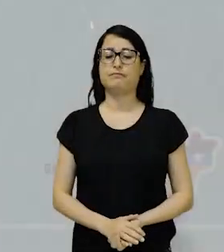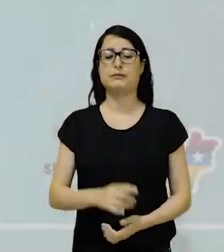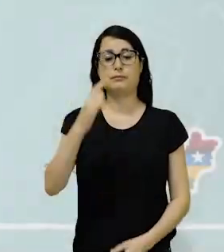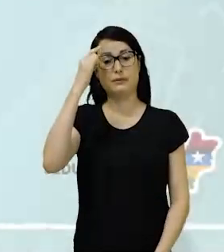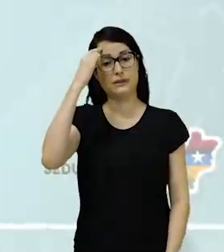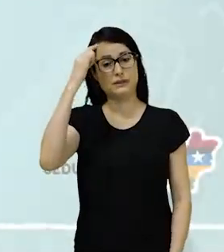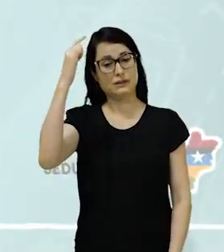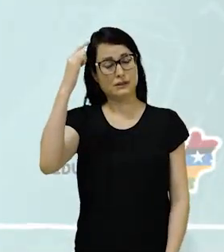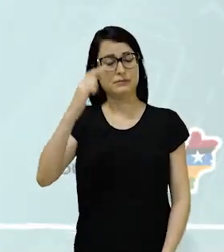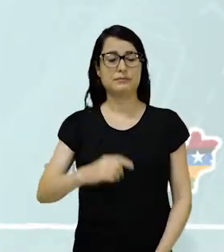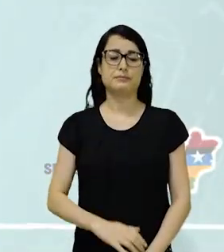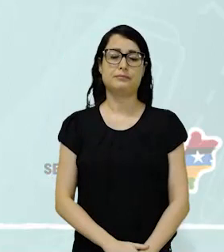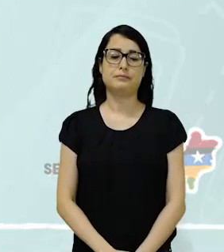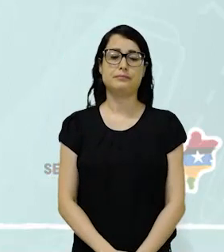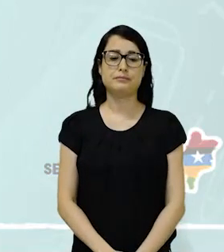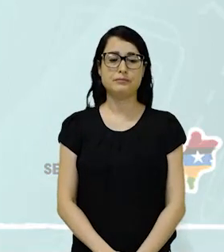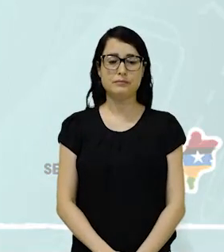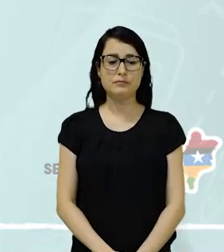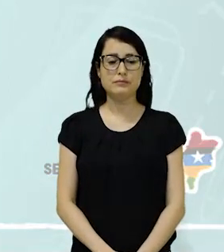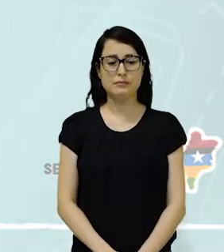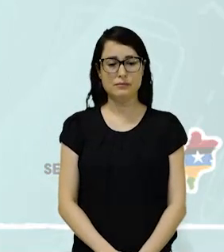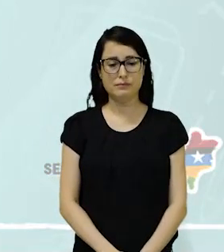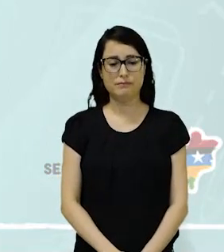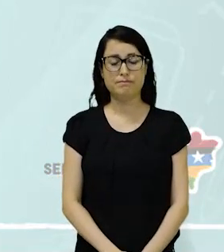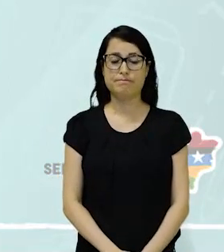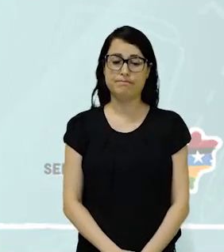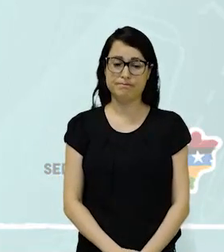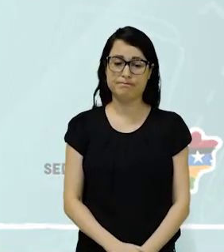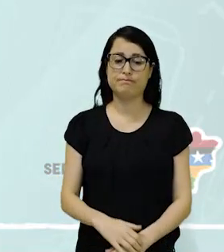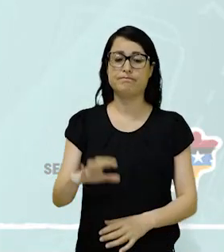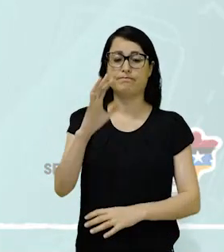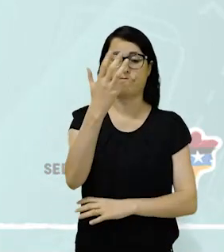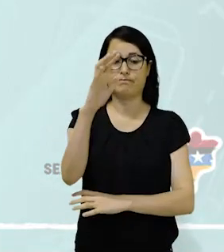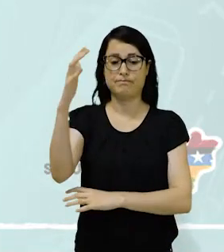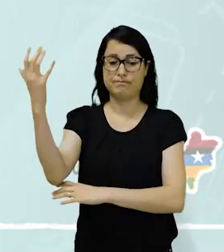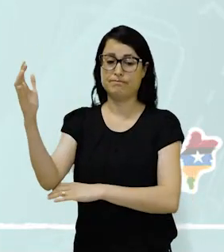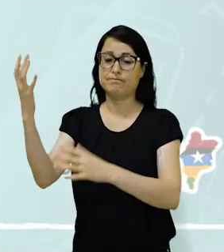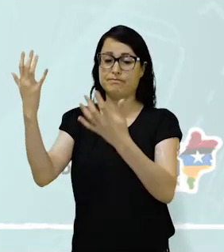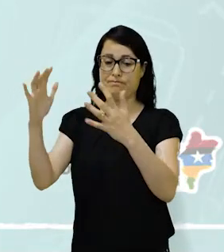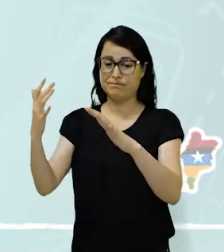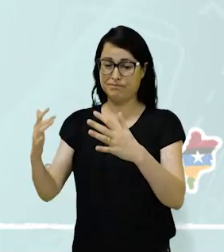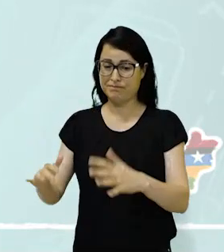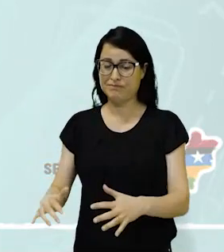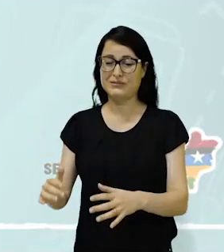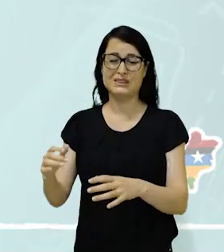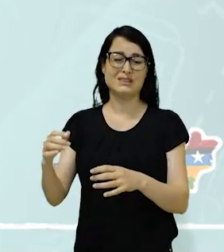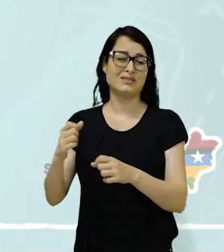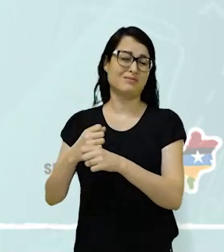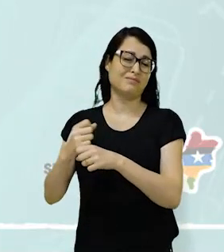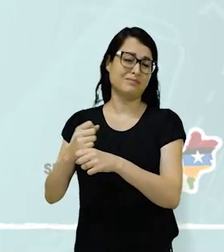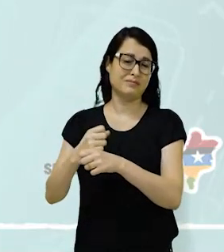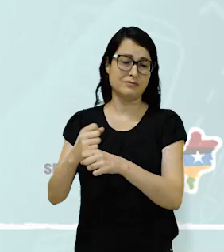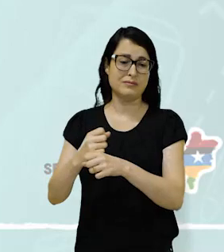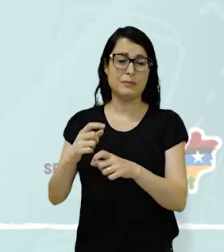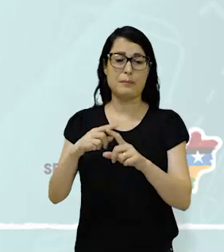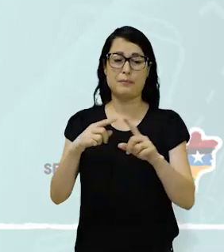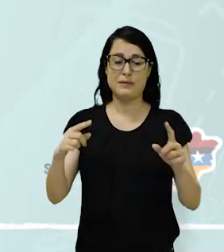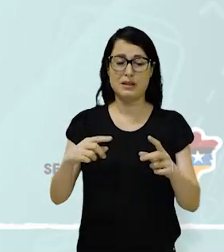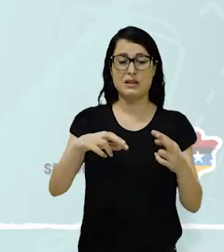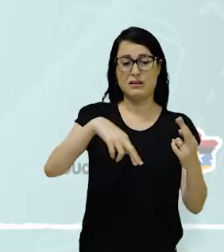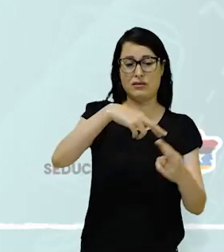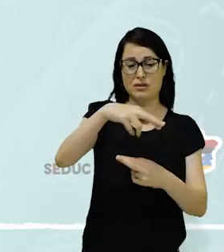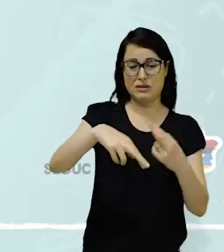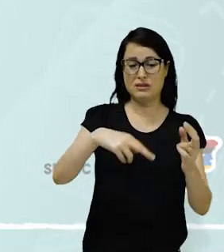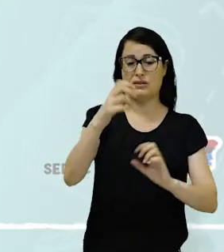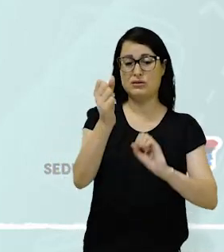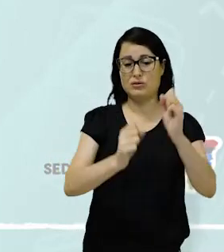raciocínio? Embora a degradação ambiental exista há muito tempo, foi com a Revolução Industrial que o